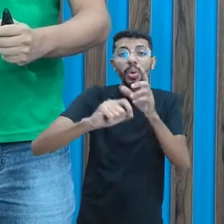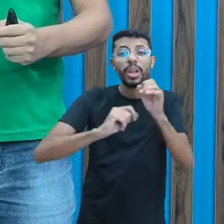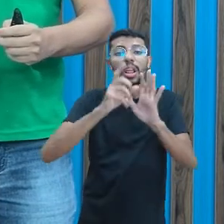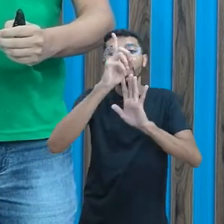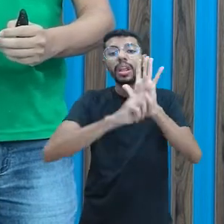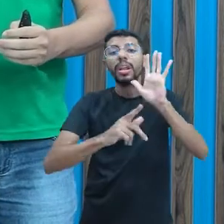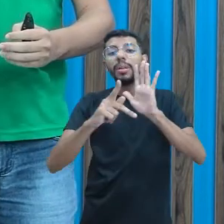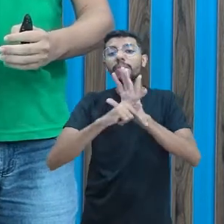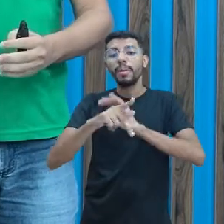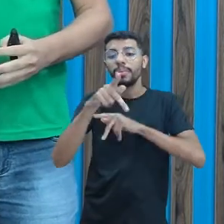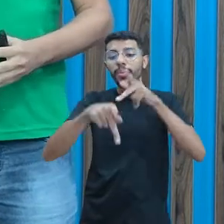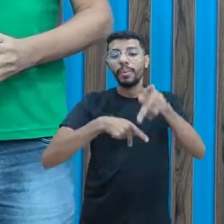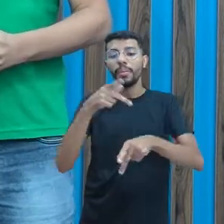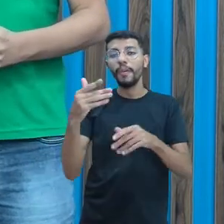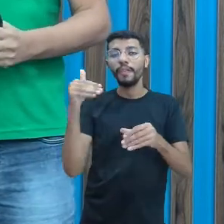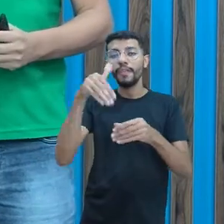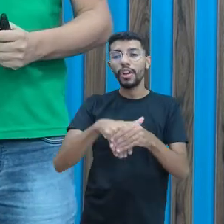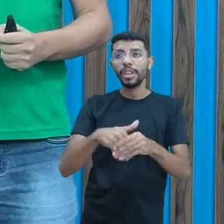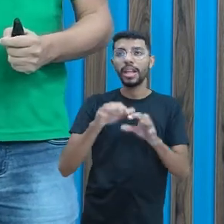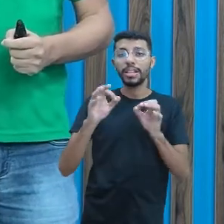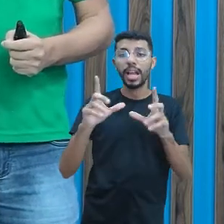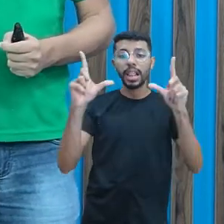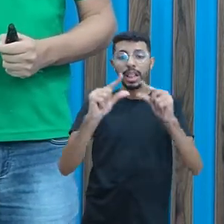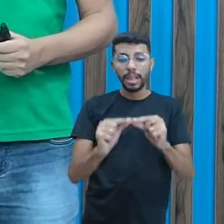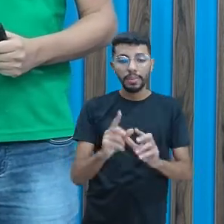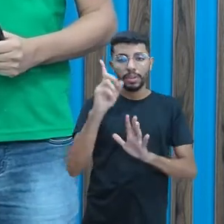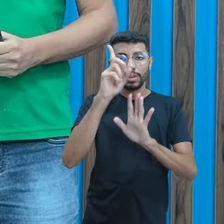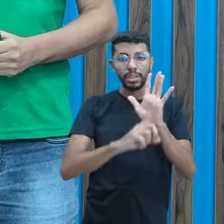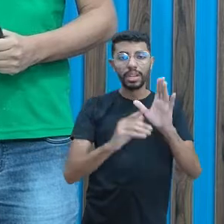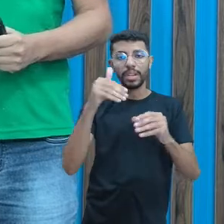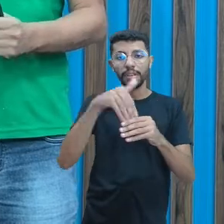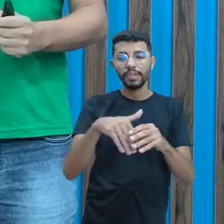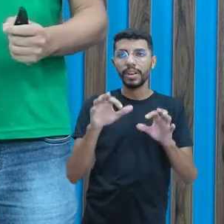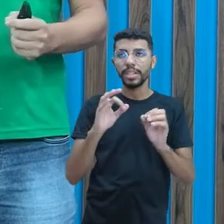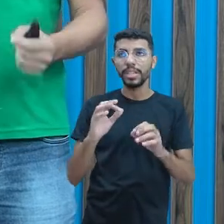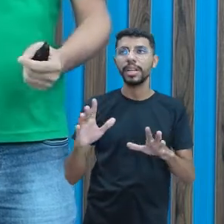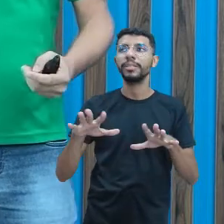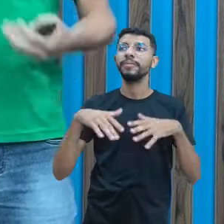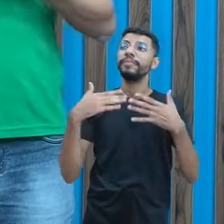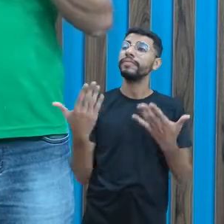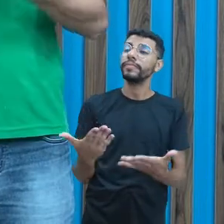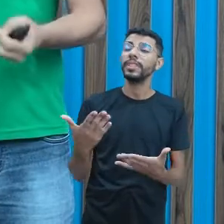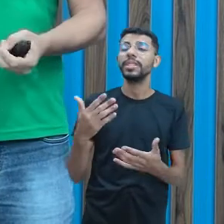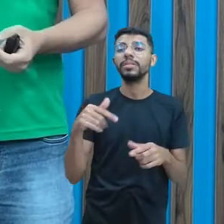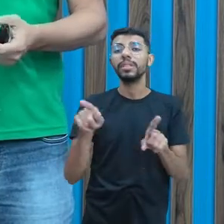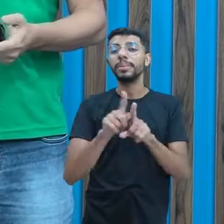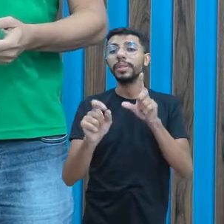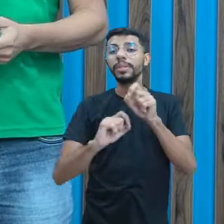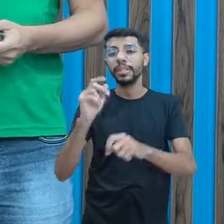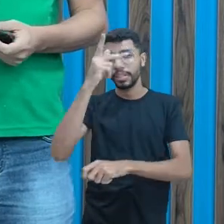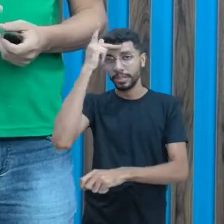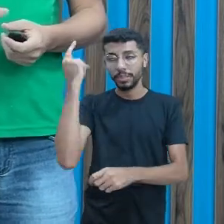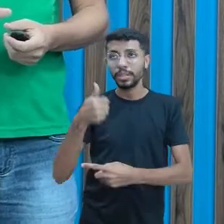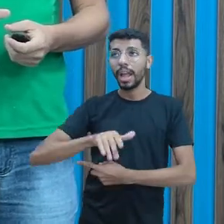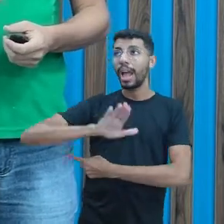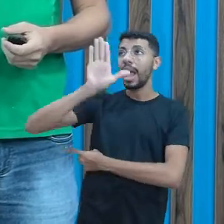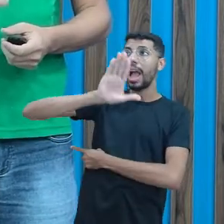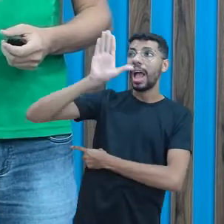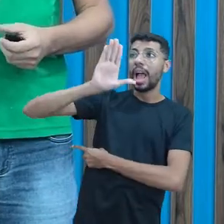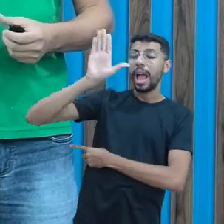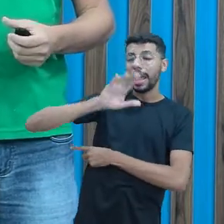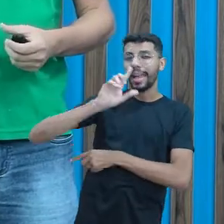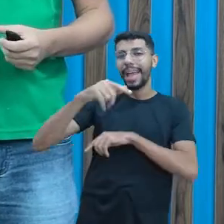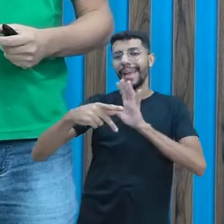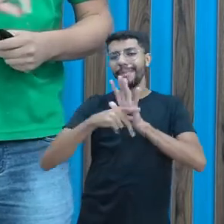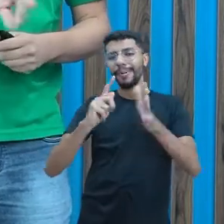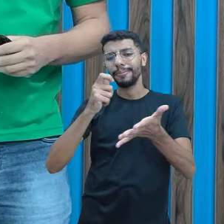prefeito, diminuiu o direito de votar para senador. E, claro, as pessoas que se elegiam naquele momento era que a ditadura queria, porque